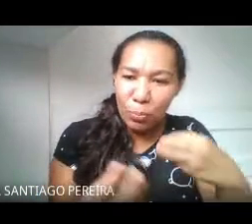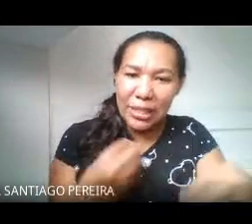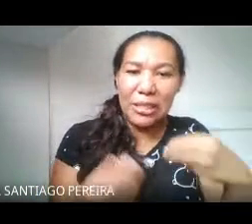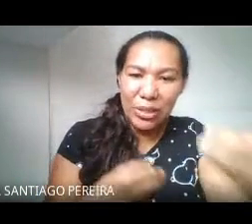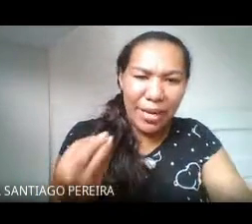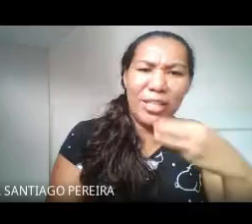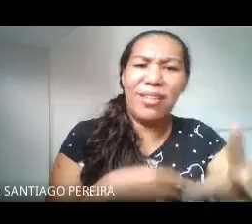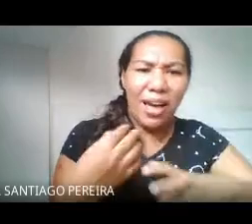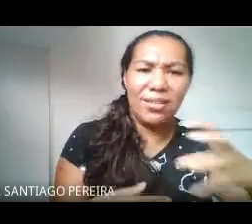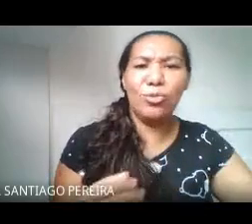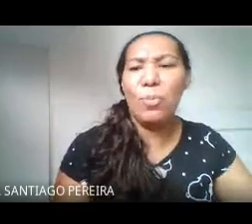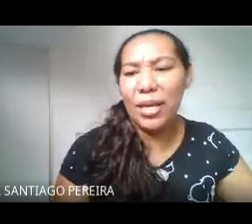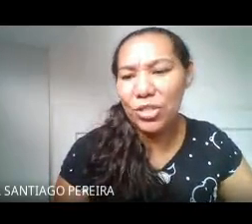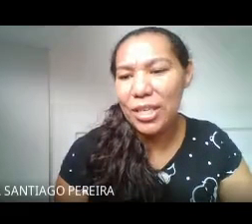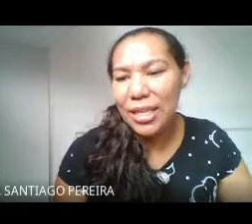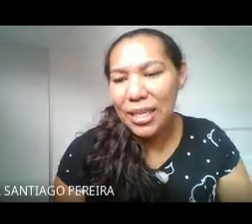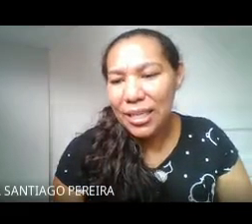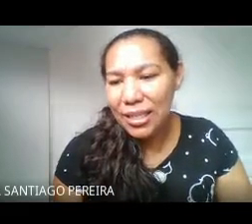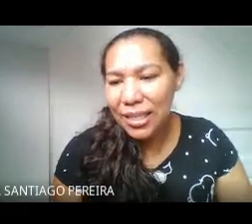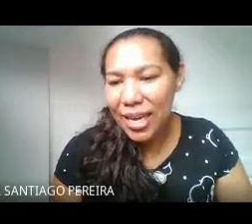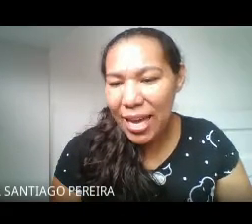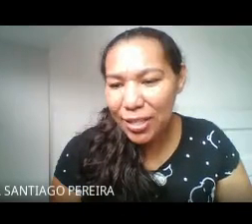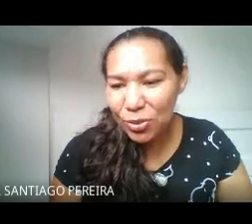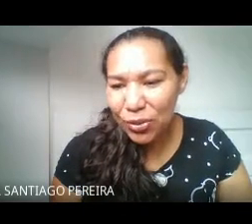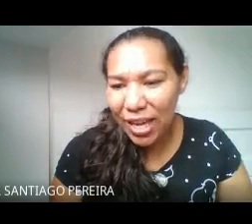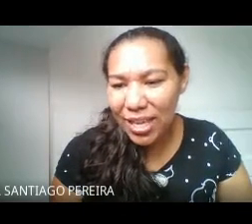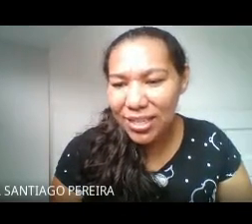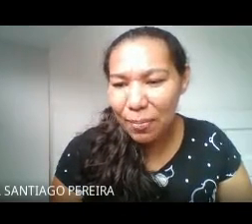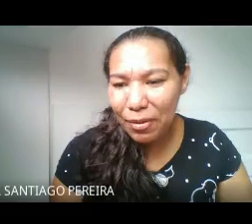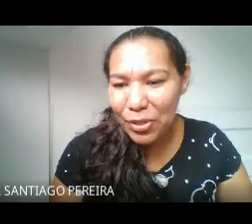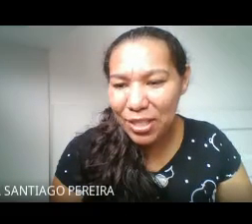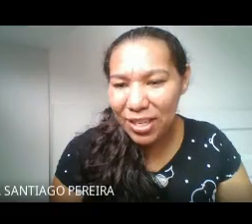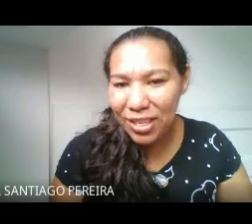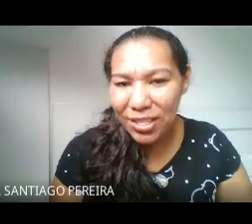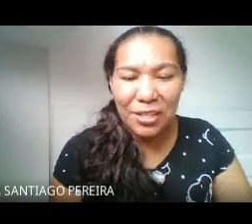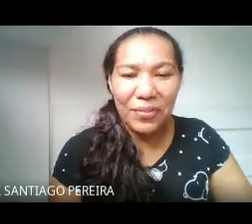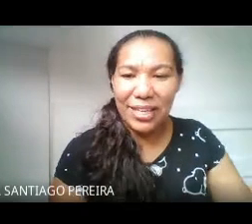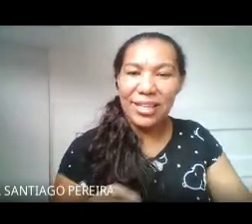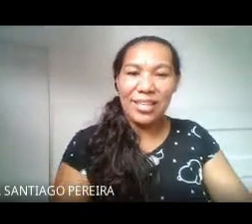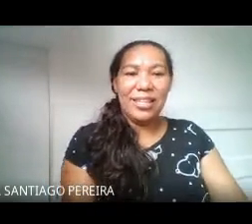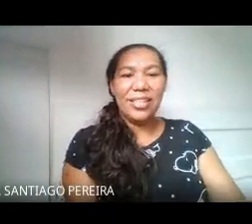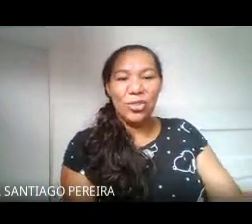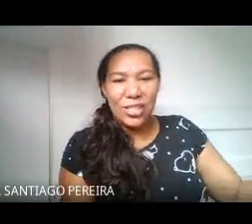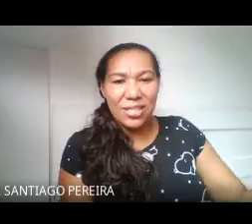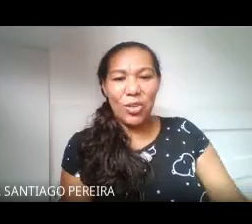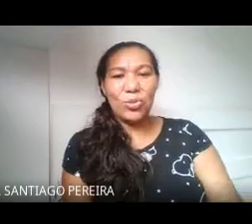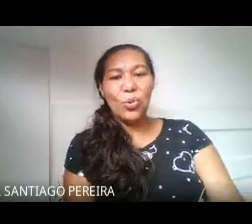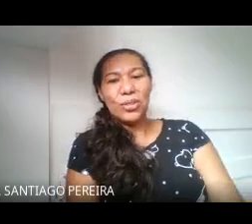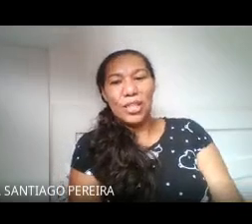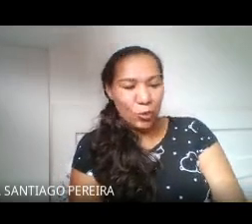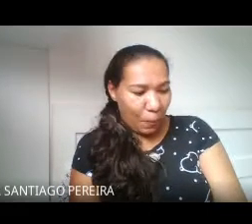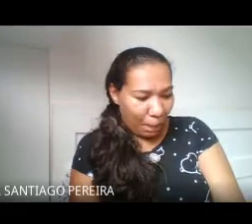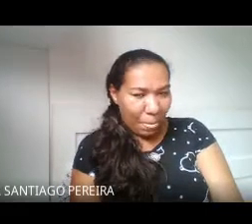mais completão, dá mais detalhes e tudo mais. E é isso. Fica aí a dica para vocês, né? Dentro desse